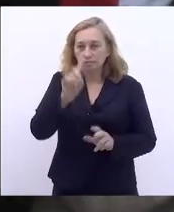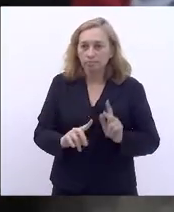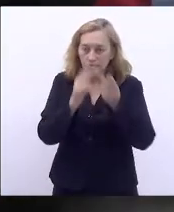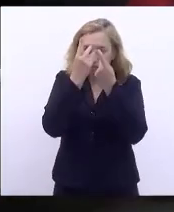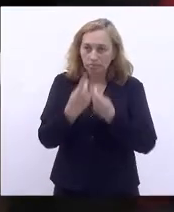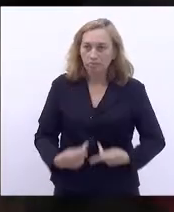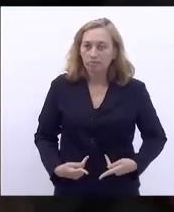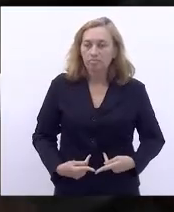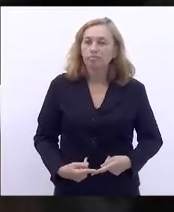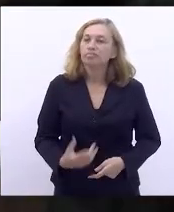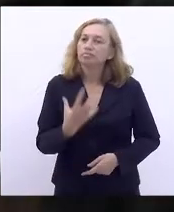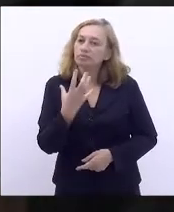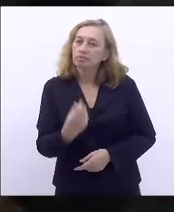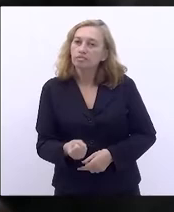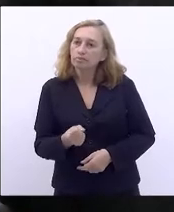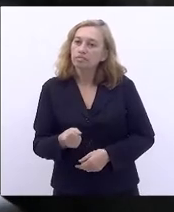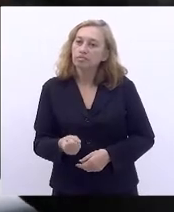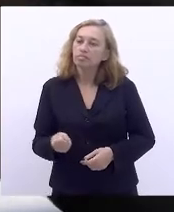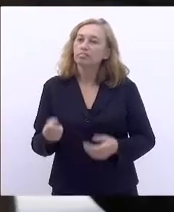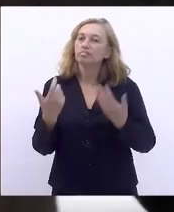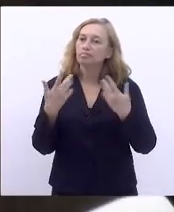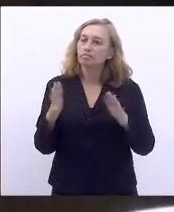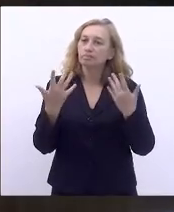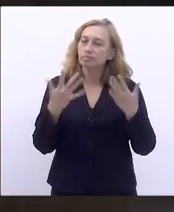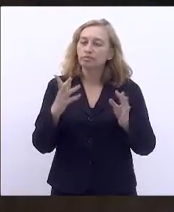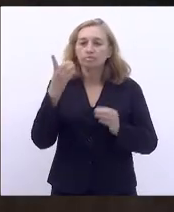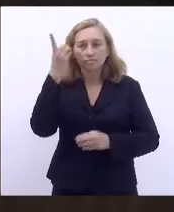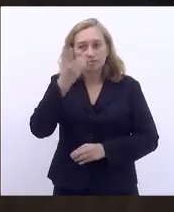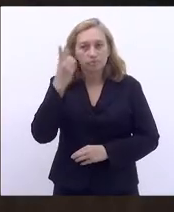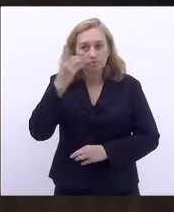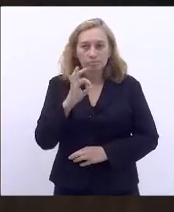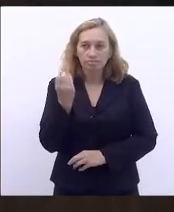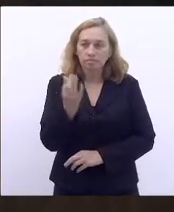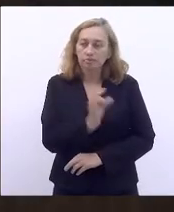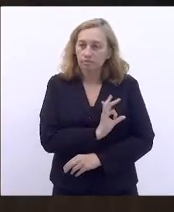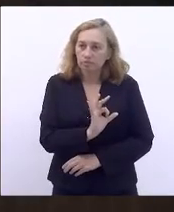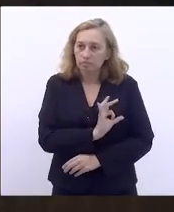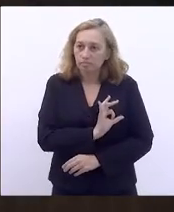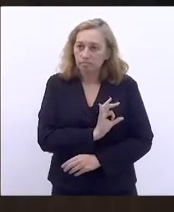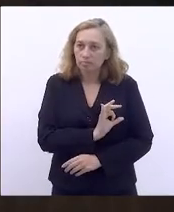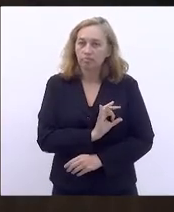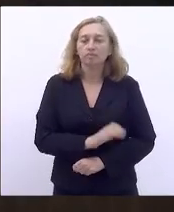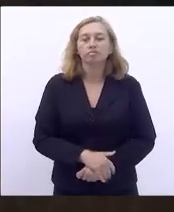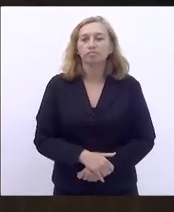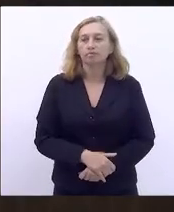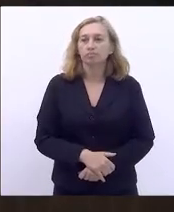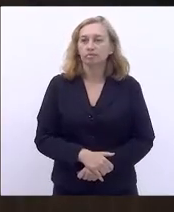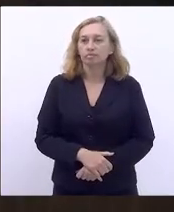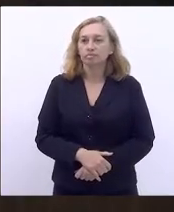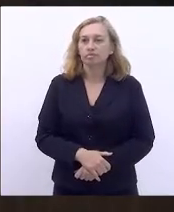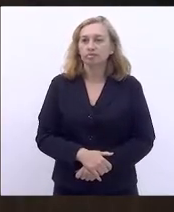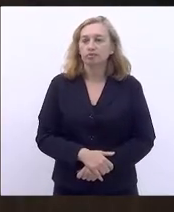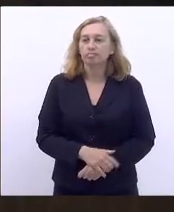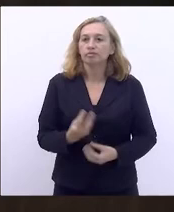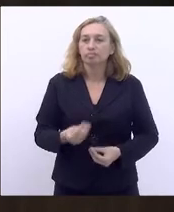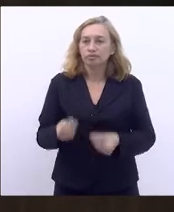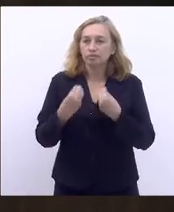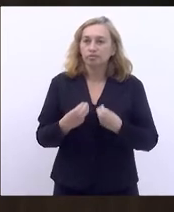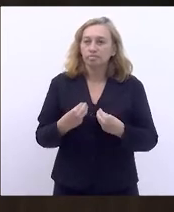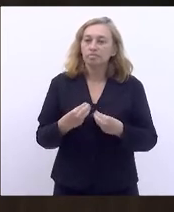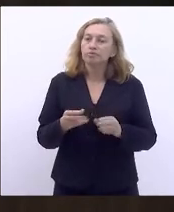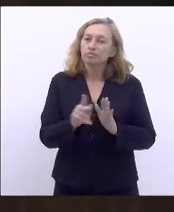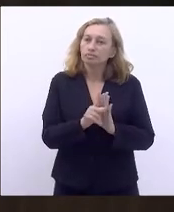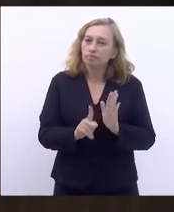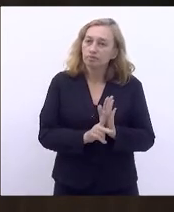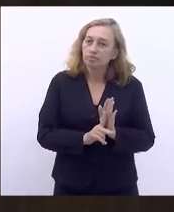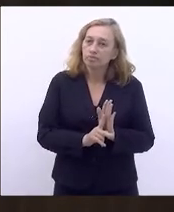mérito, é favorável e saúda a deputada autora Marta Rocha por nos trazer esse projeto para cá